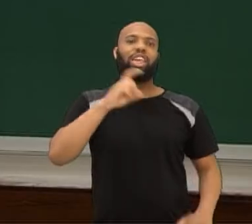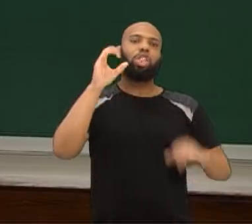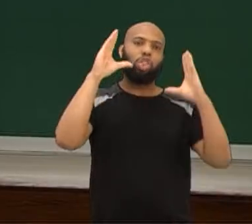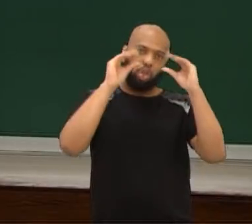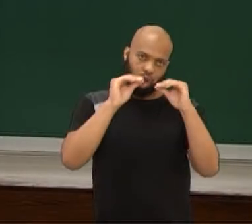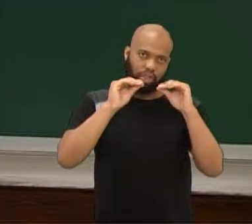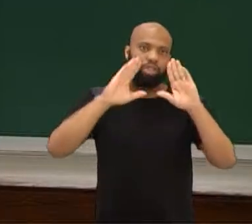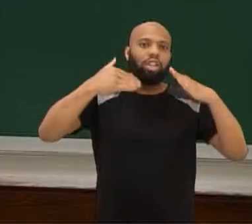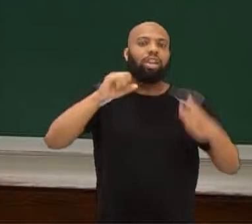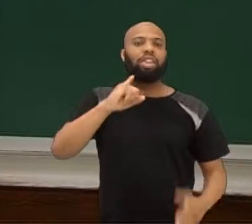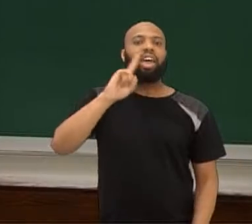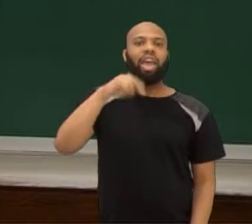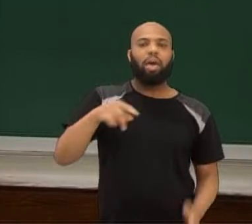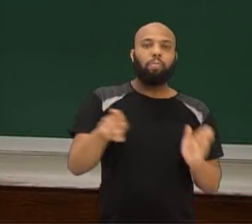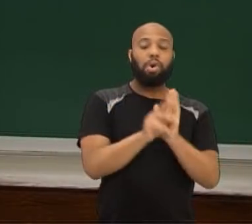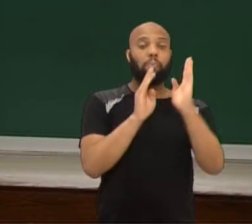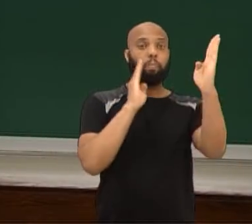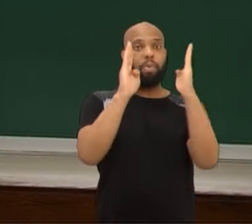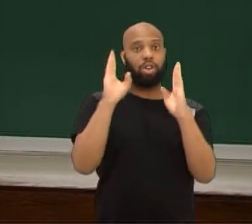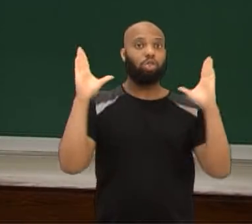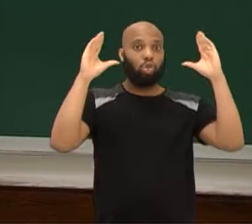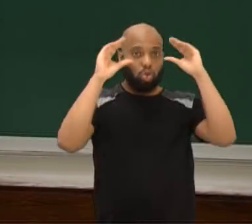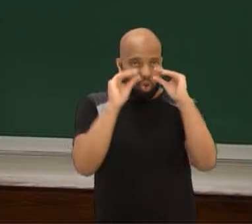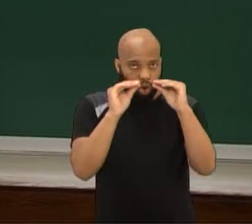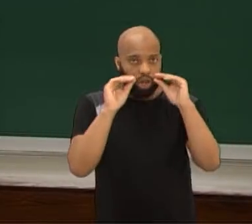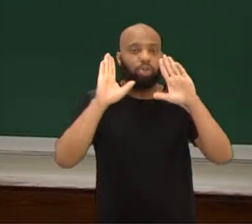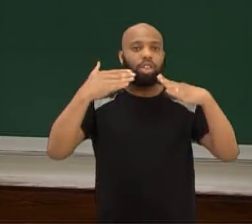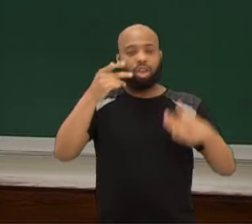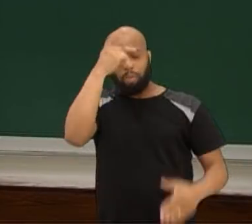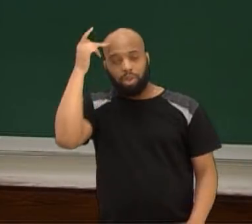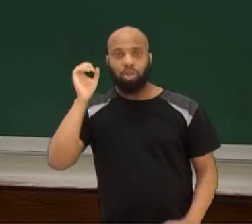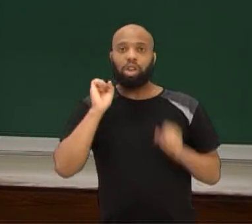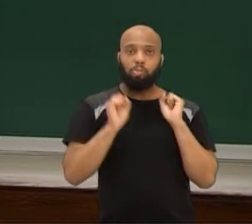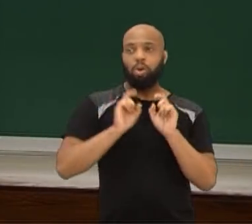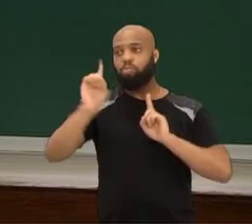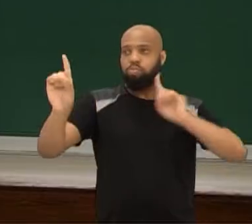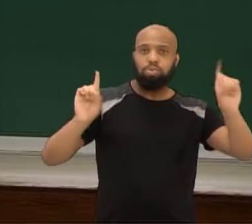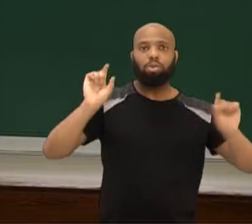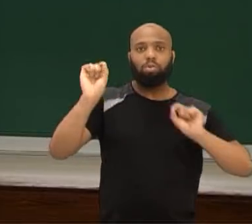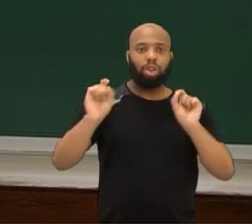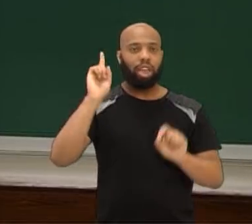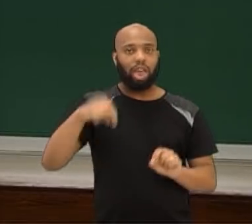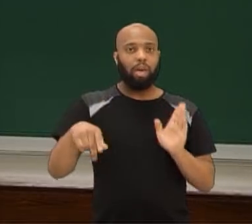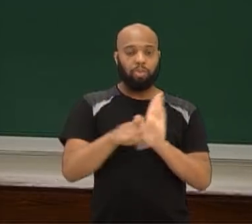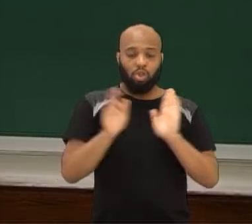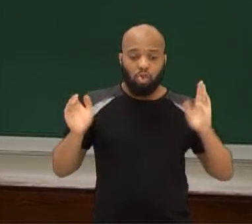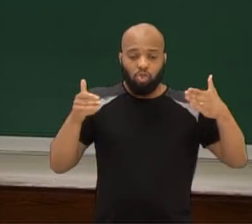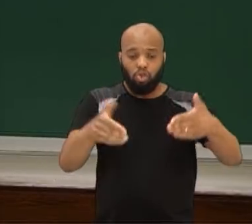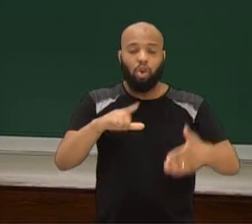noturno. E se nós vamos falar de período noturno, as pessoas que poderiam sair, o público-alvo é aquele que